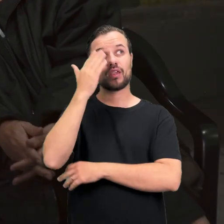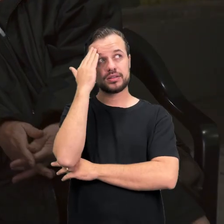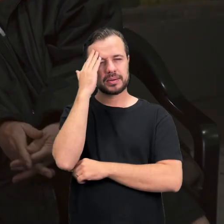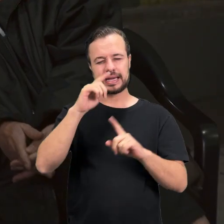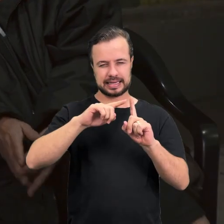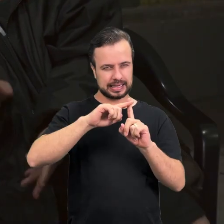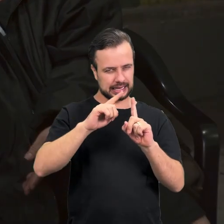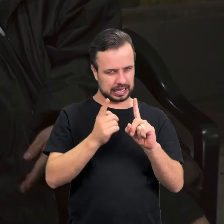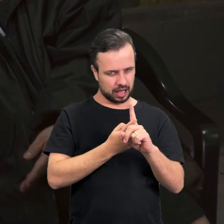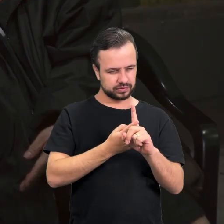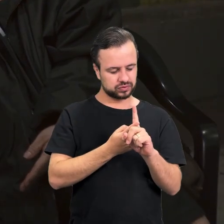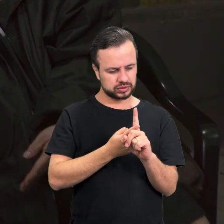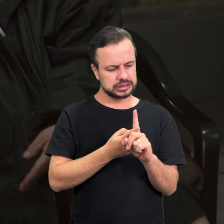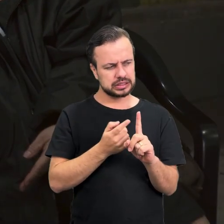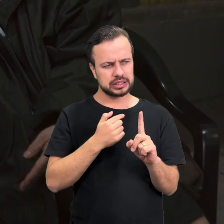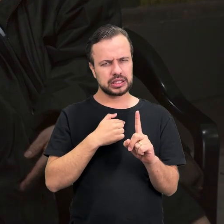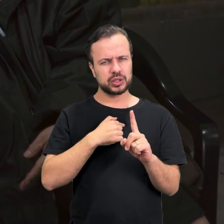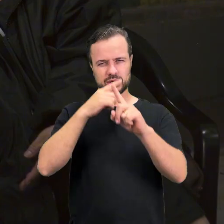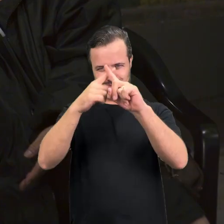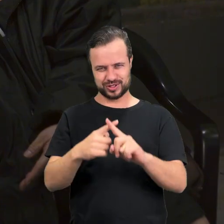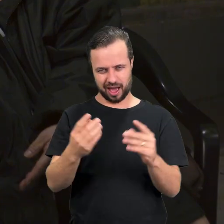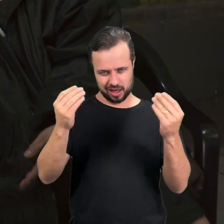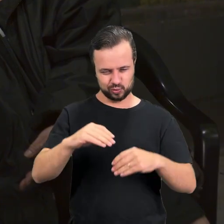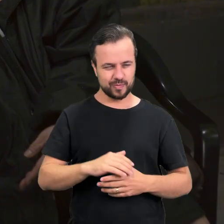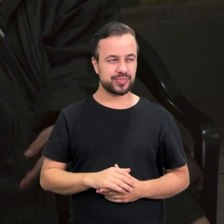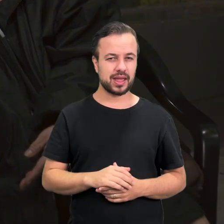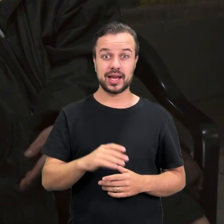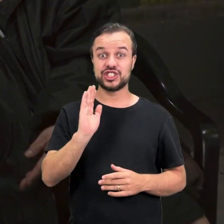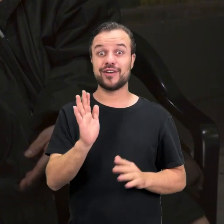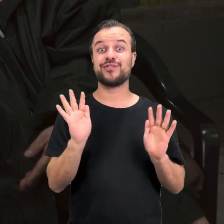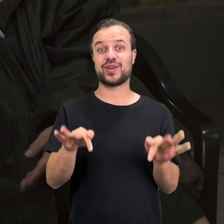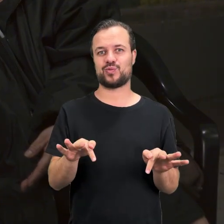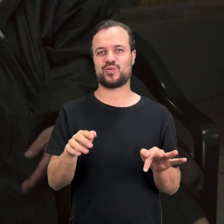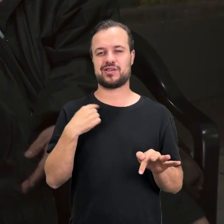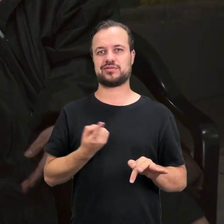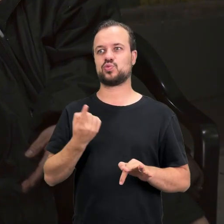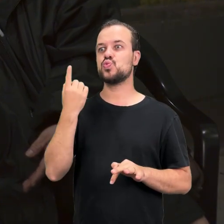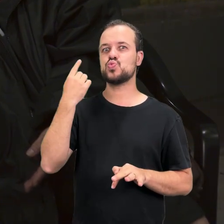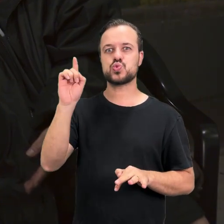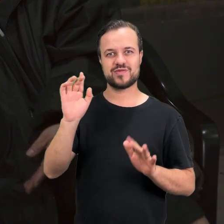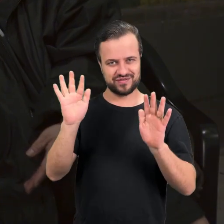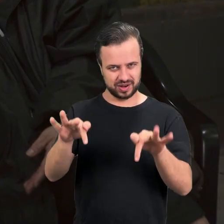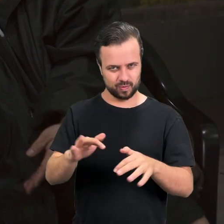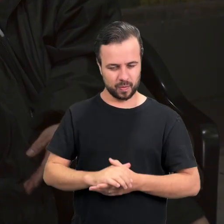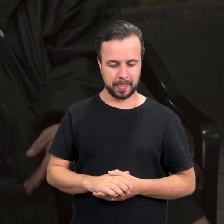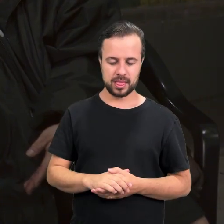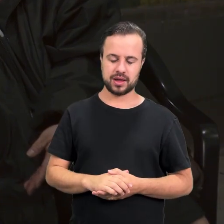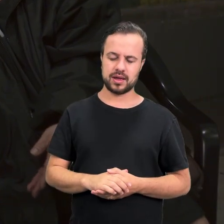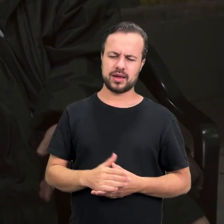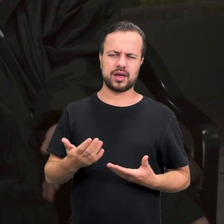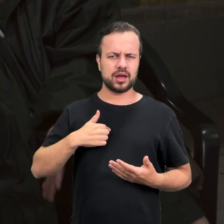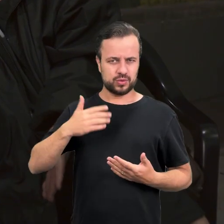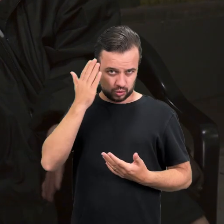no campeonato interno e era a final. A gente foi para a final. Daí